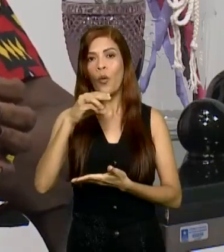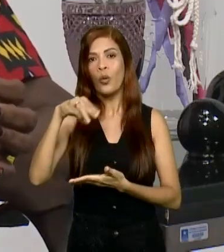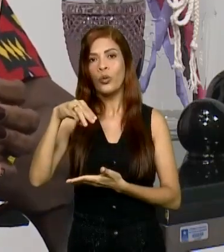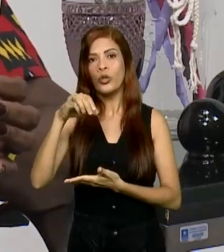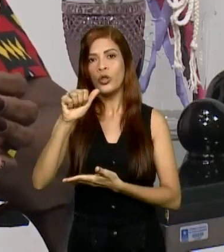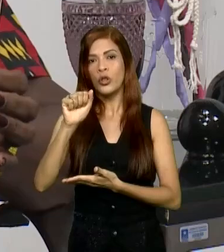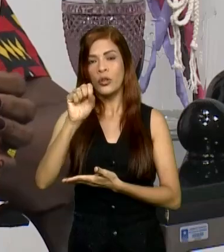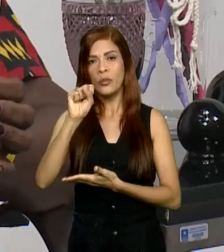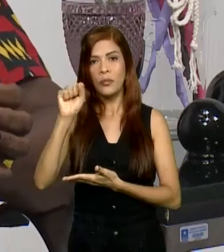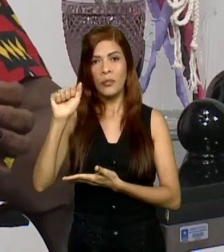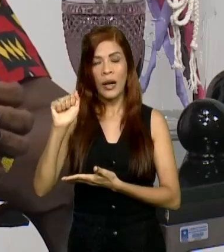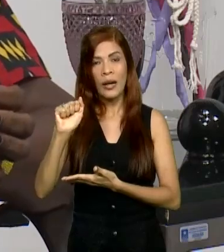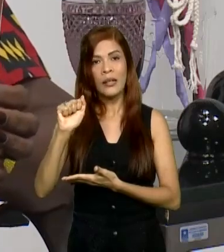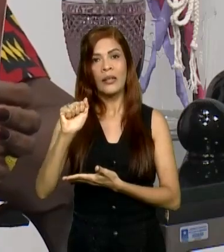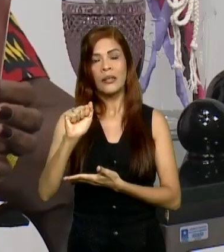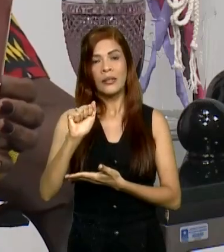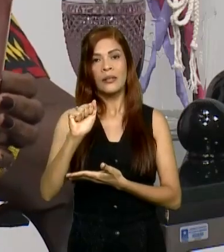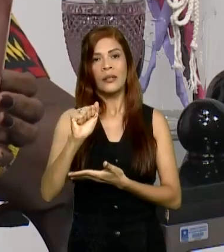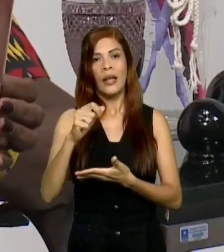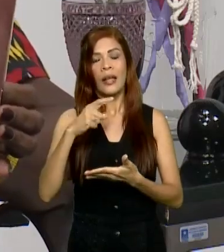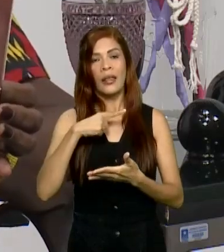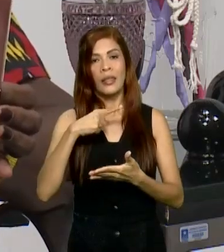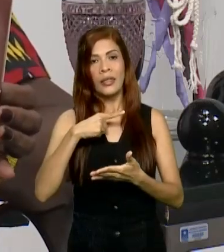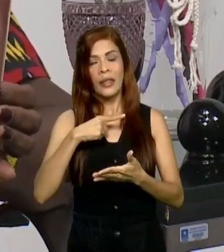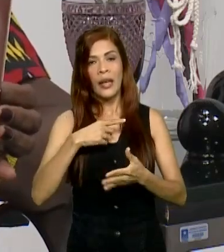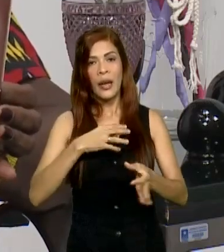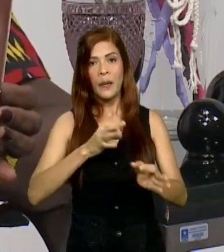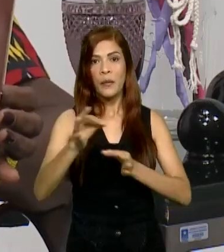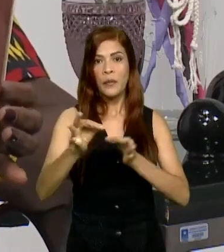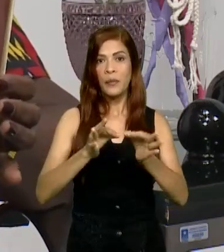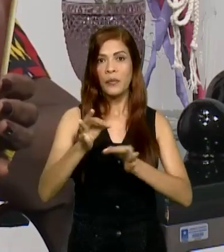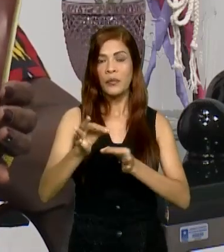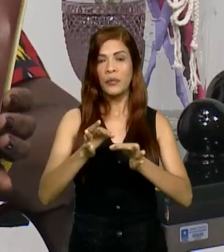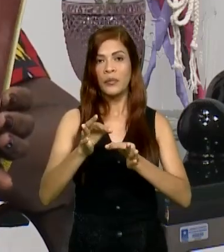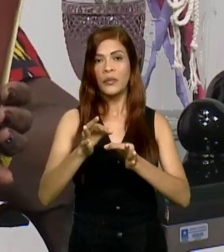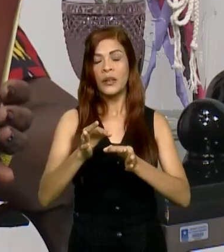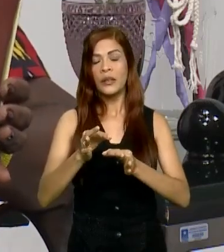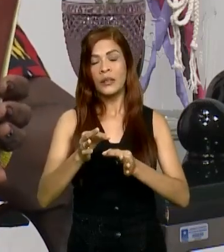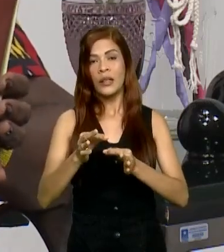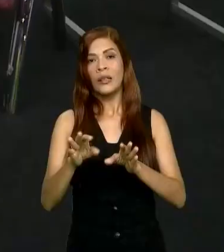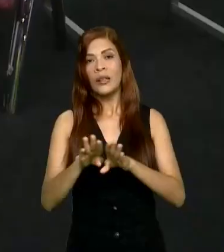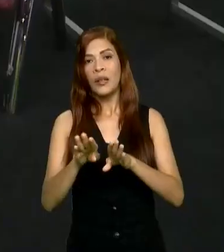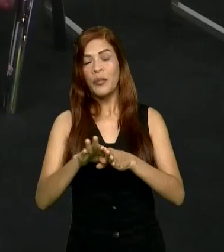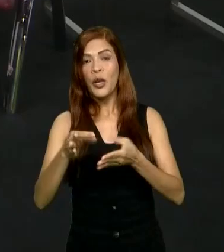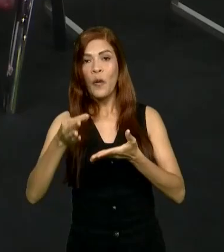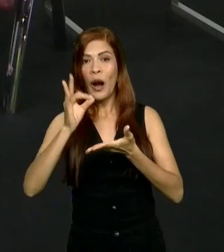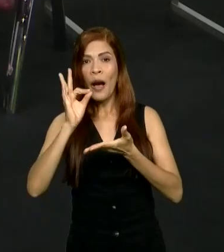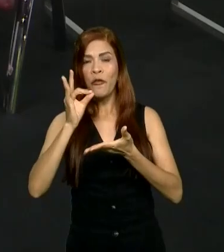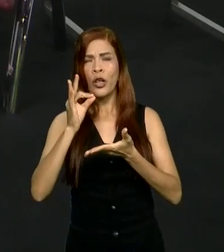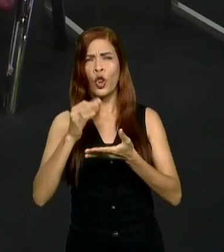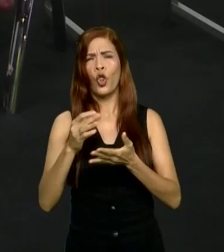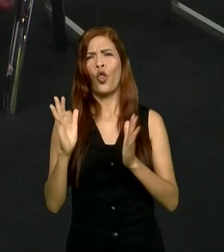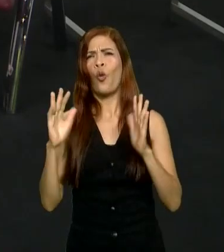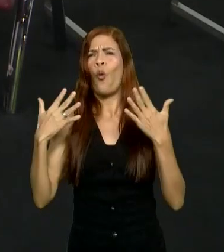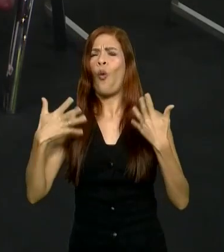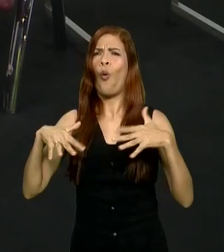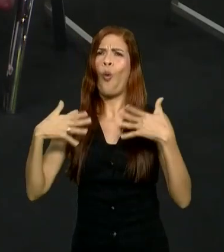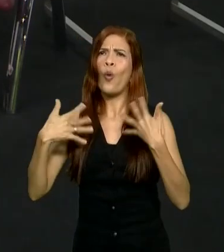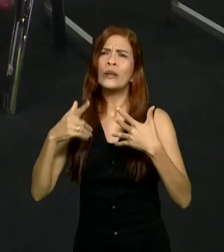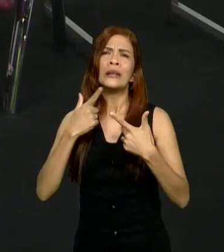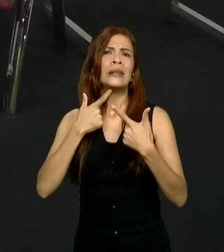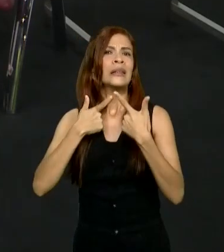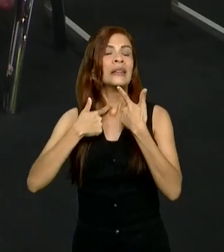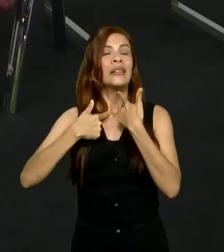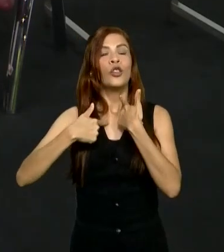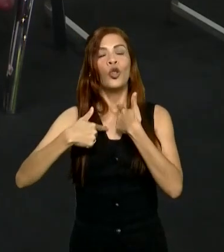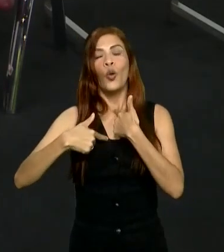tem receitas que são extremamente. E o café, que Nossa, aparece chega a o boca a encher água só de café ouvir de falar,